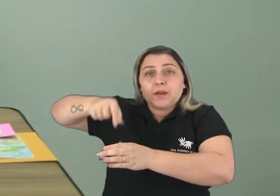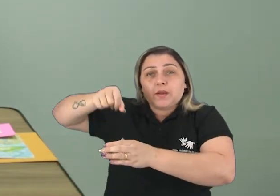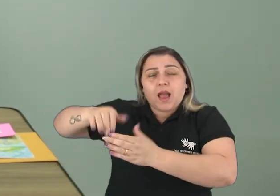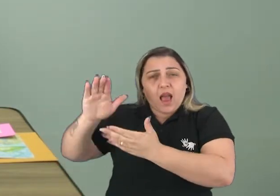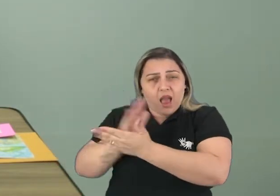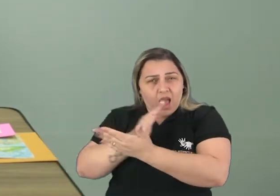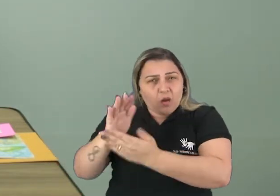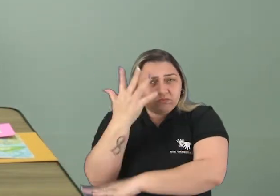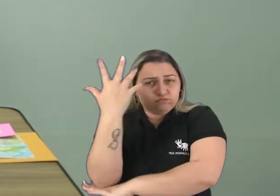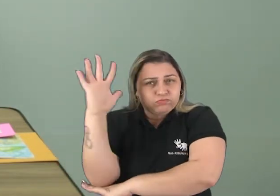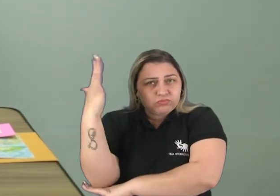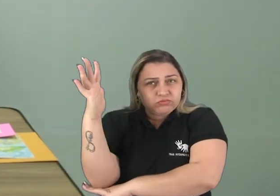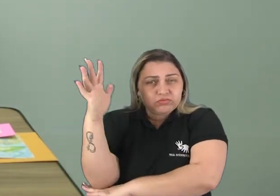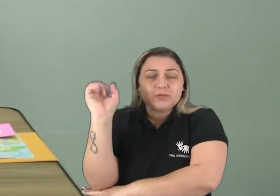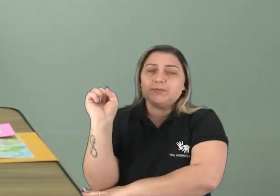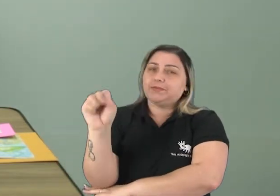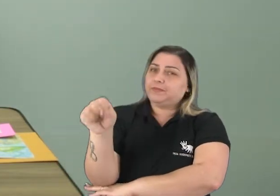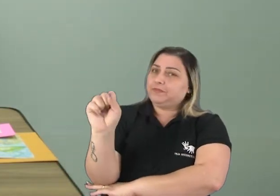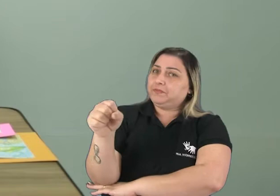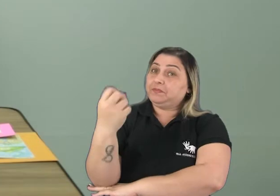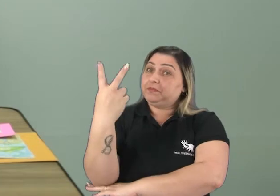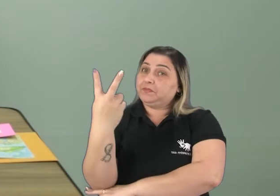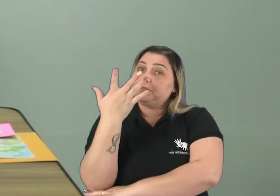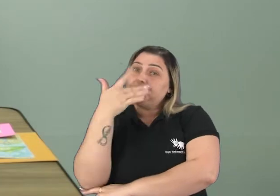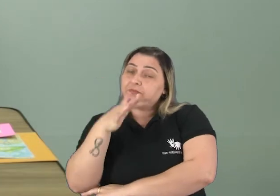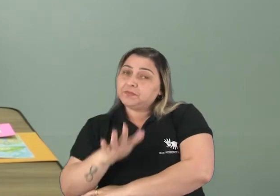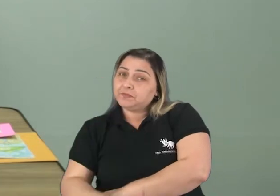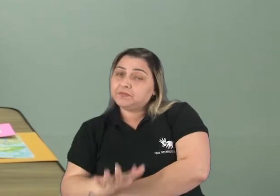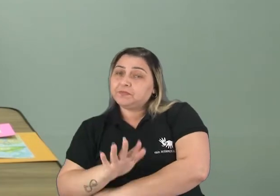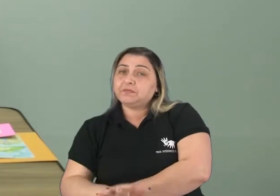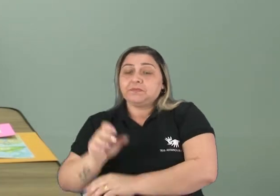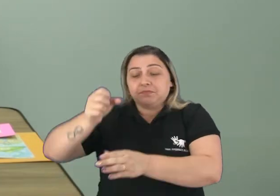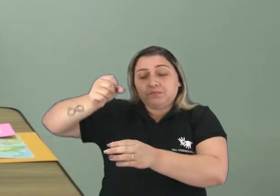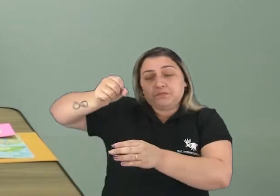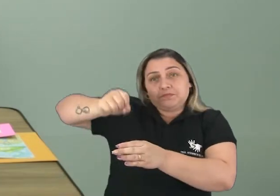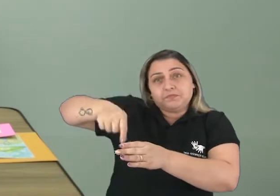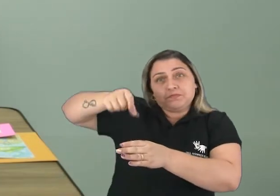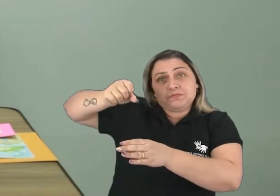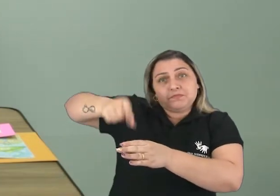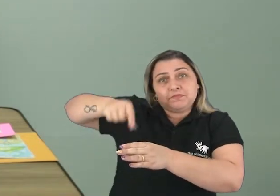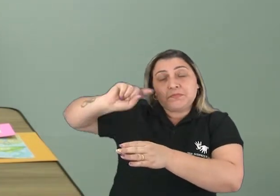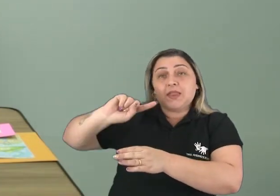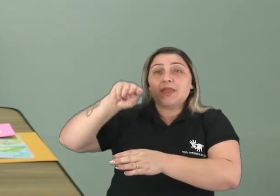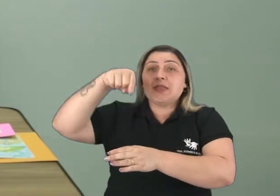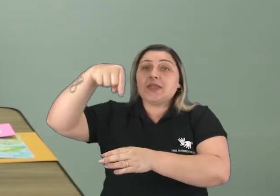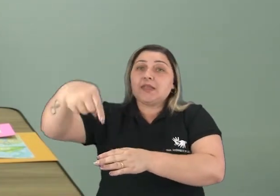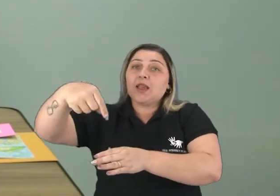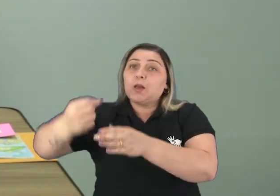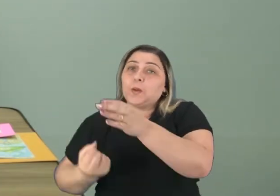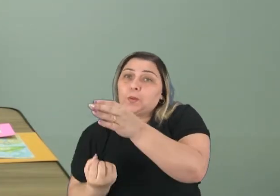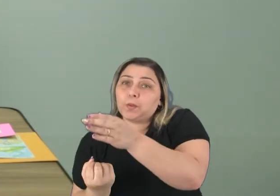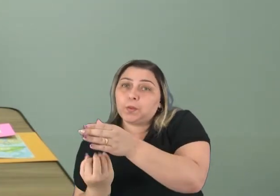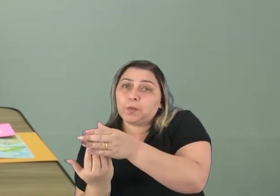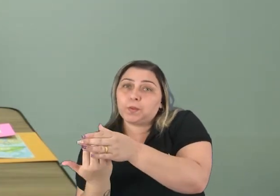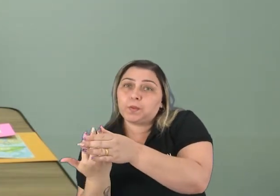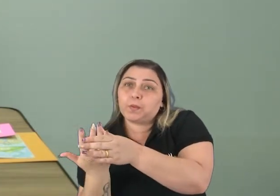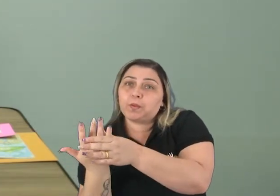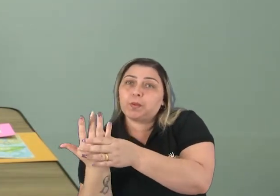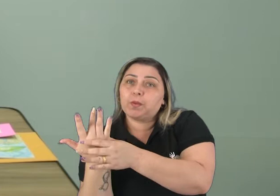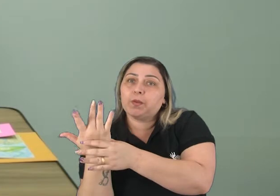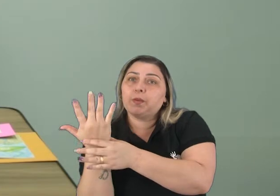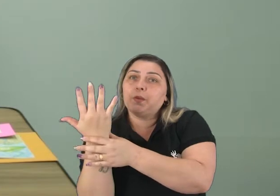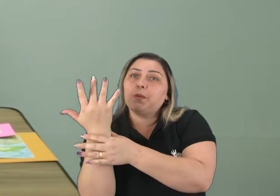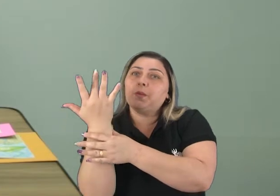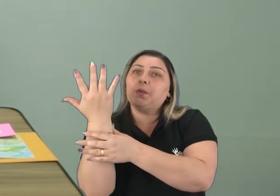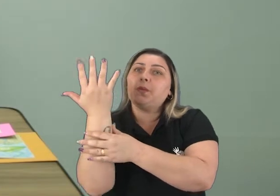alguma coisa? Isso mesmo, duas crianças estavam plantando e depois que elas plantaram uma muda